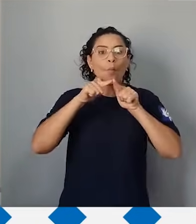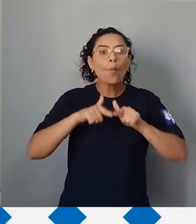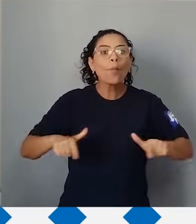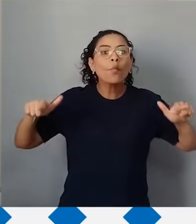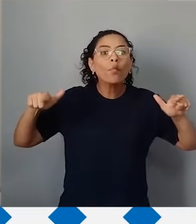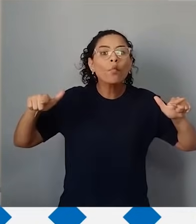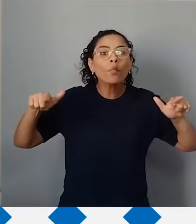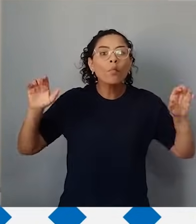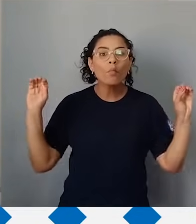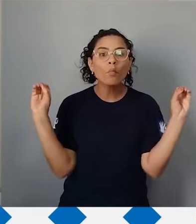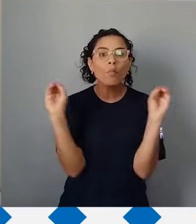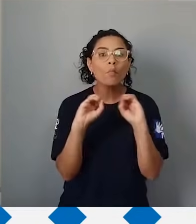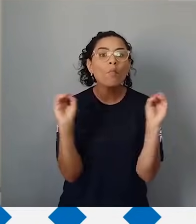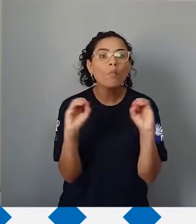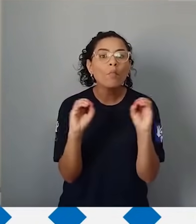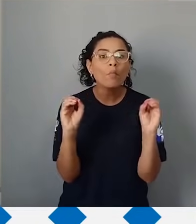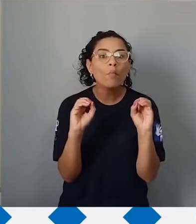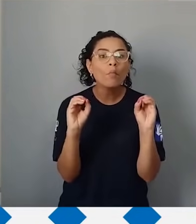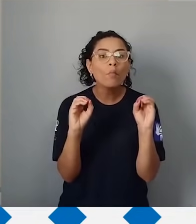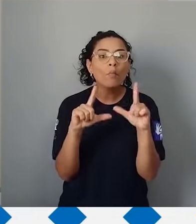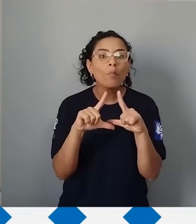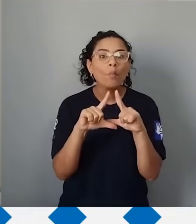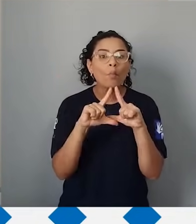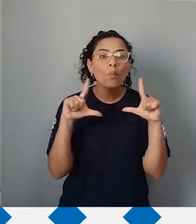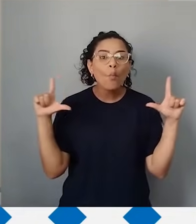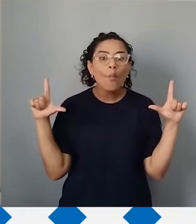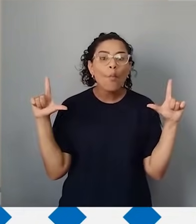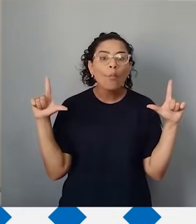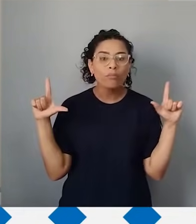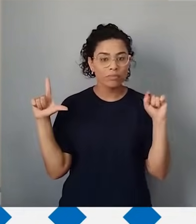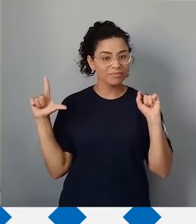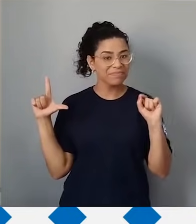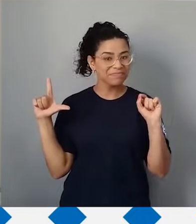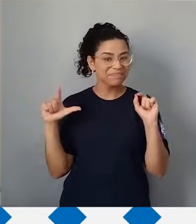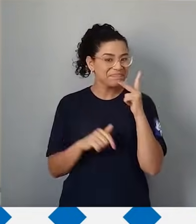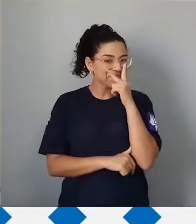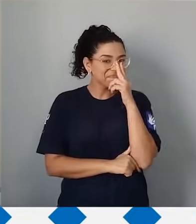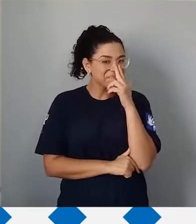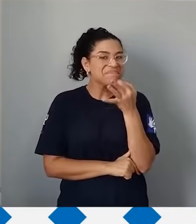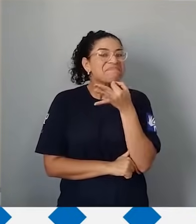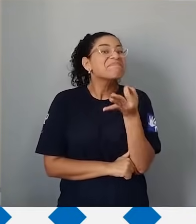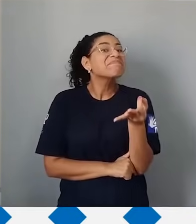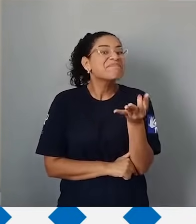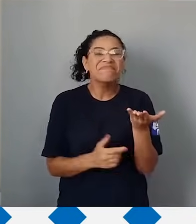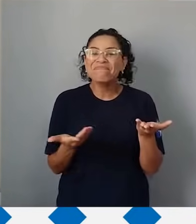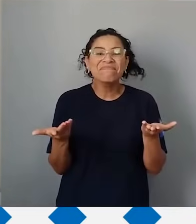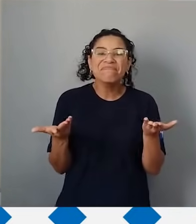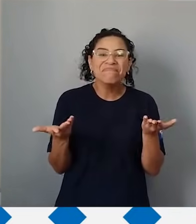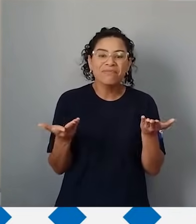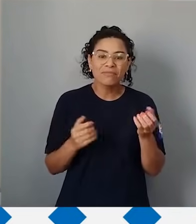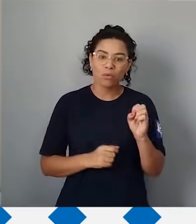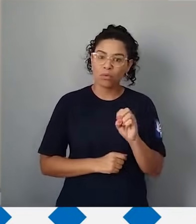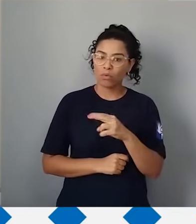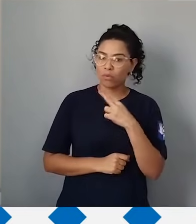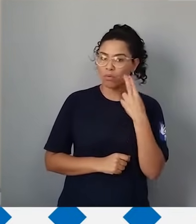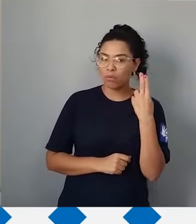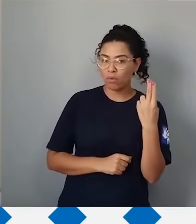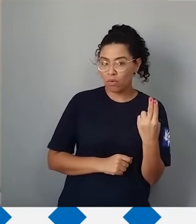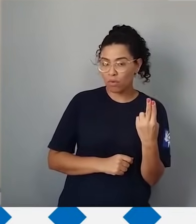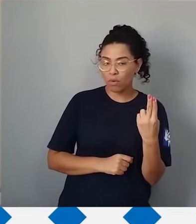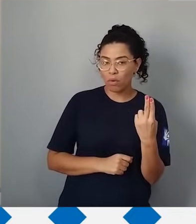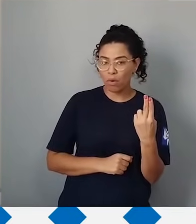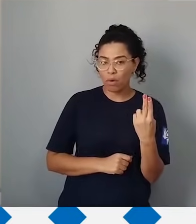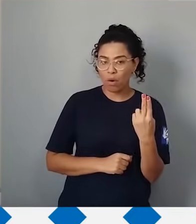nada. Assim, ó. O que vocês acharam? Ou com